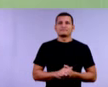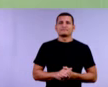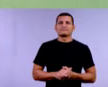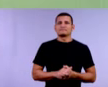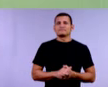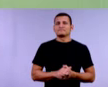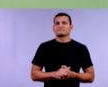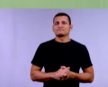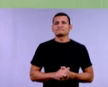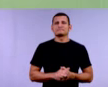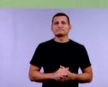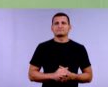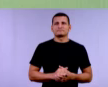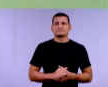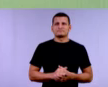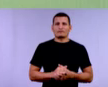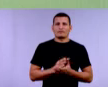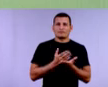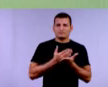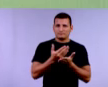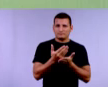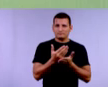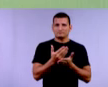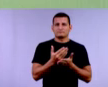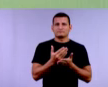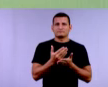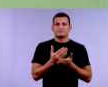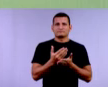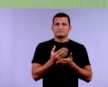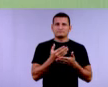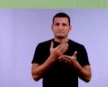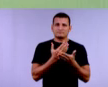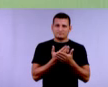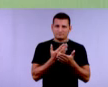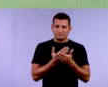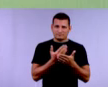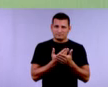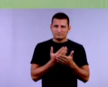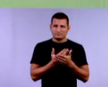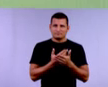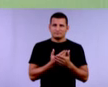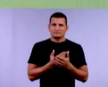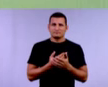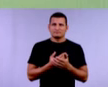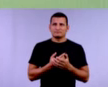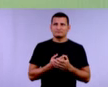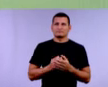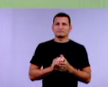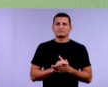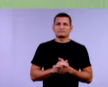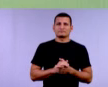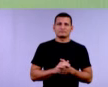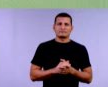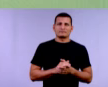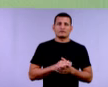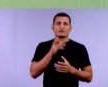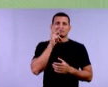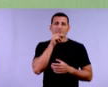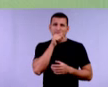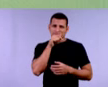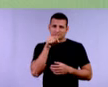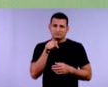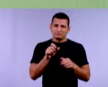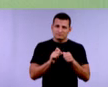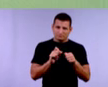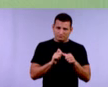E para nós iniciarmos a nossa aula, nós vamos a uma pequena enquete que foi feita também aqui nas ruas de Porto Velho sobre